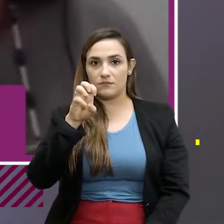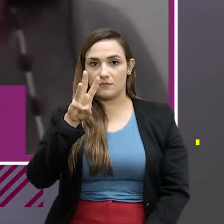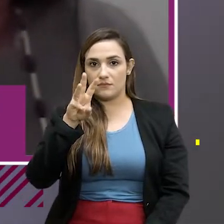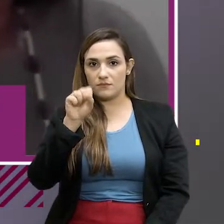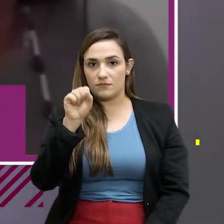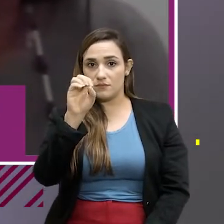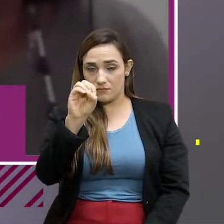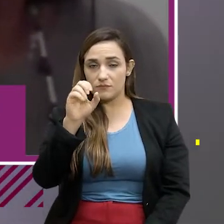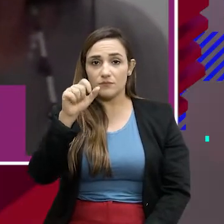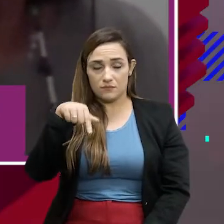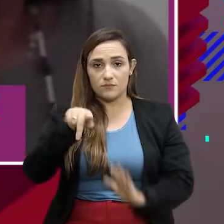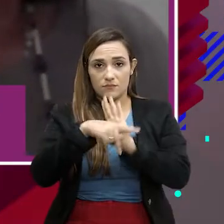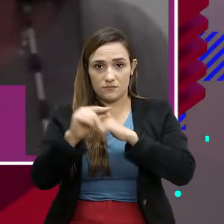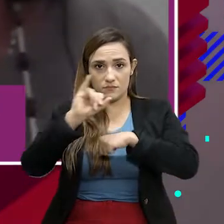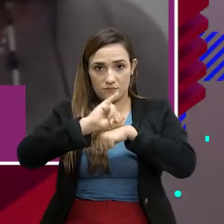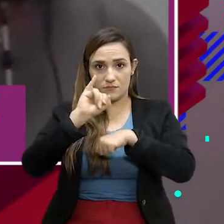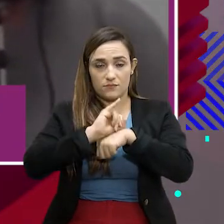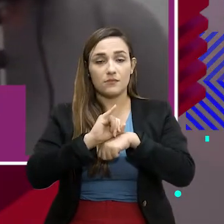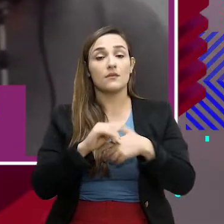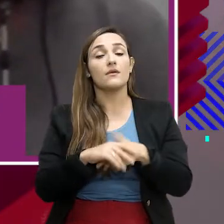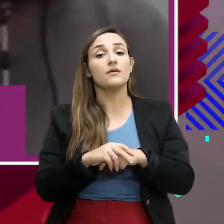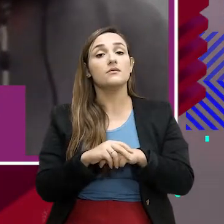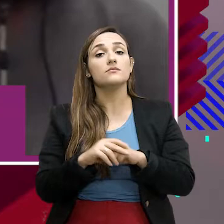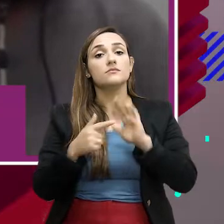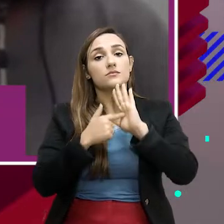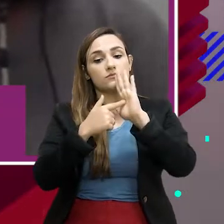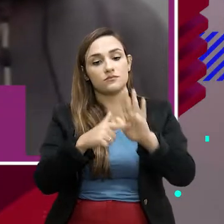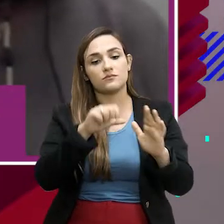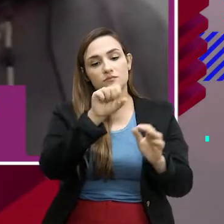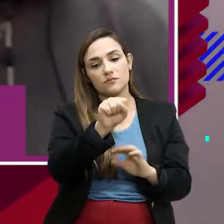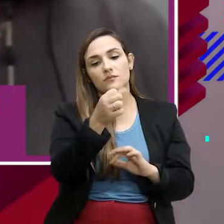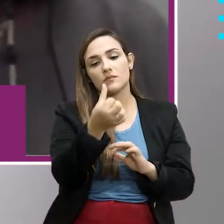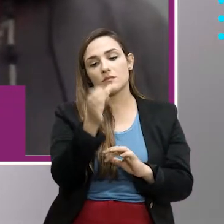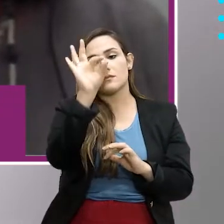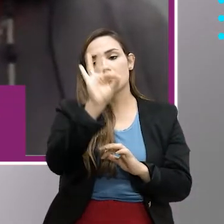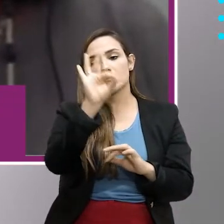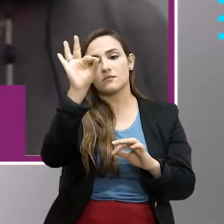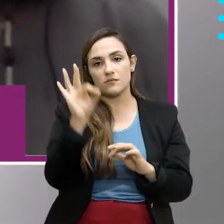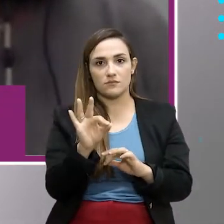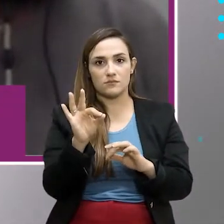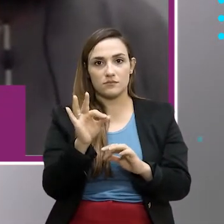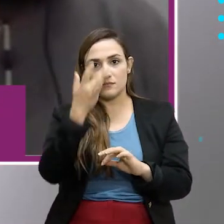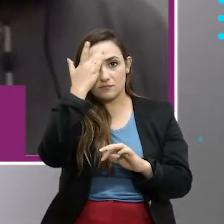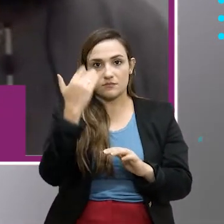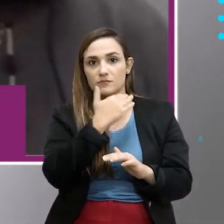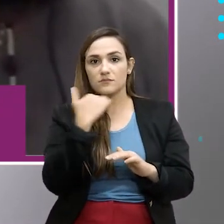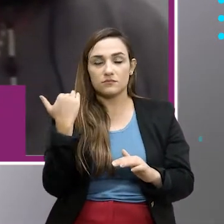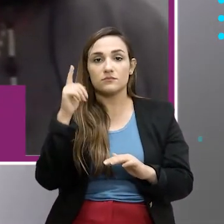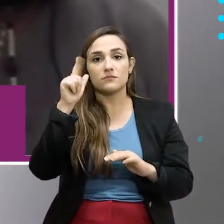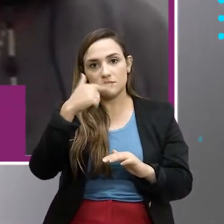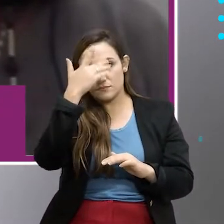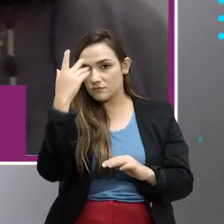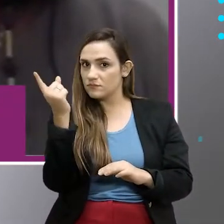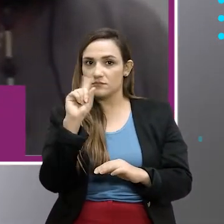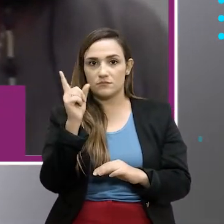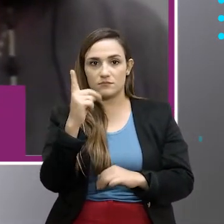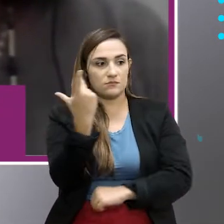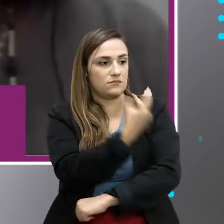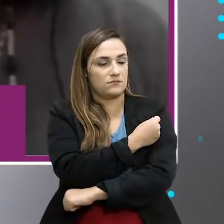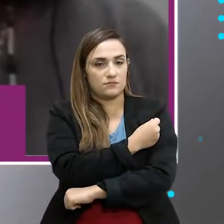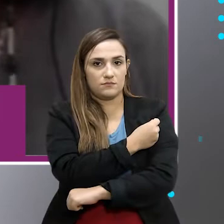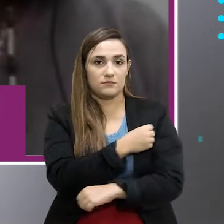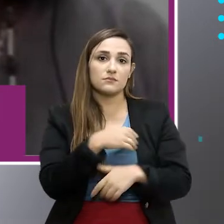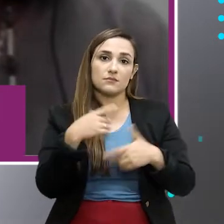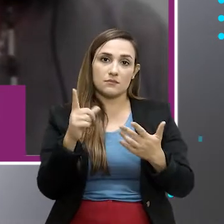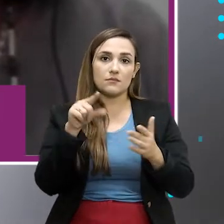Mato Grosso do Sul, fez um levantamento revelando que 86% dos óbitos, né, após o período de vacinação é